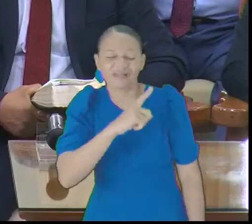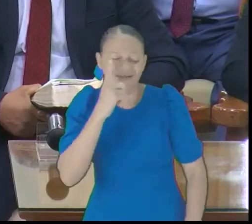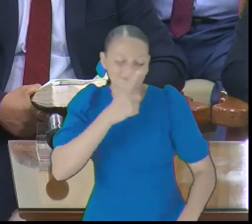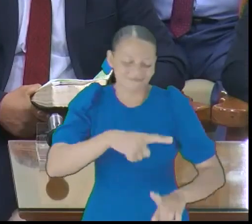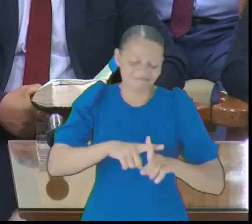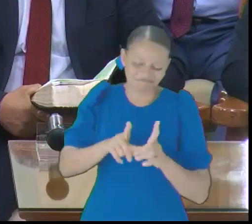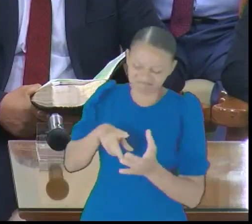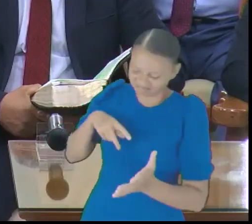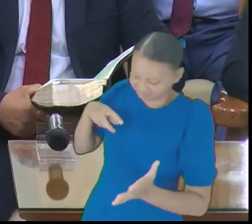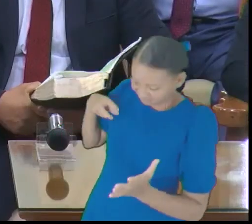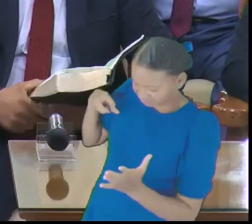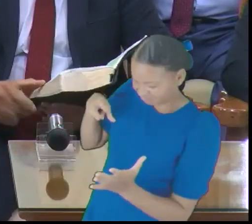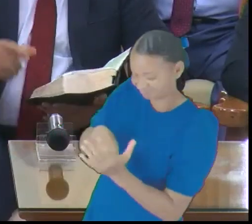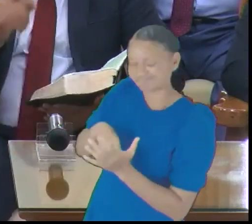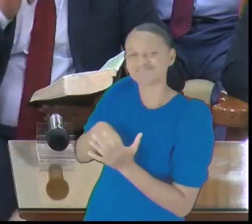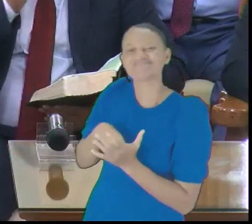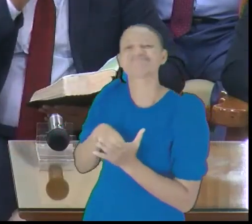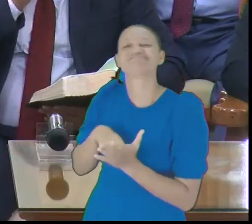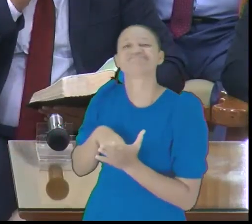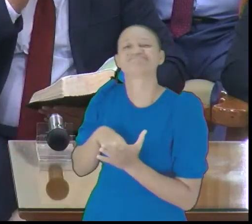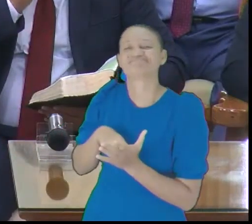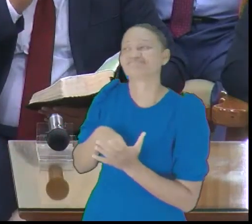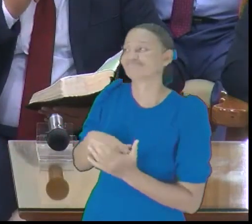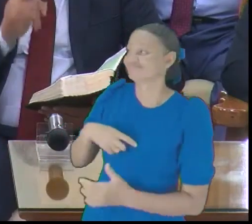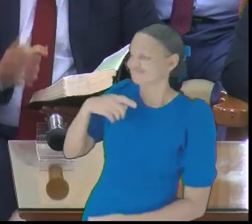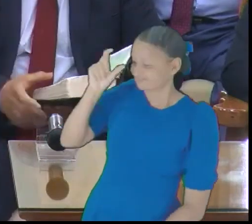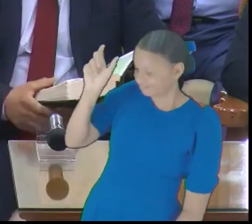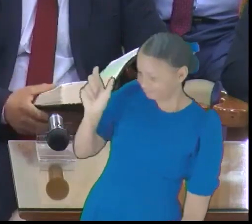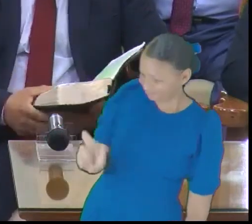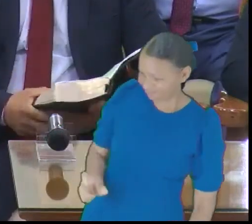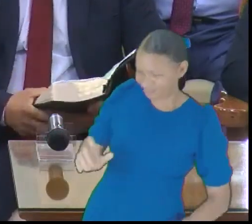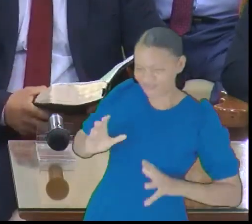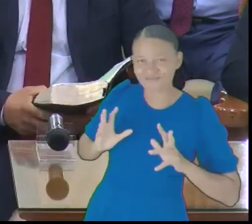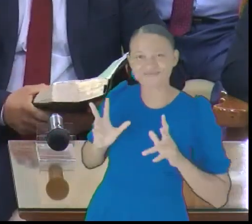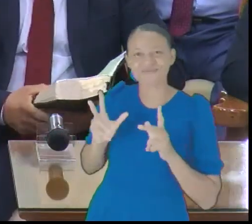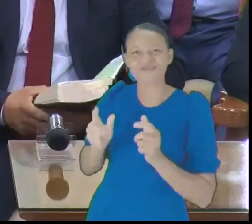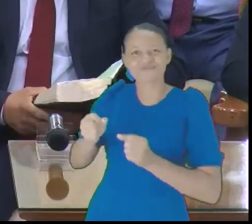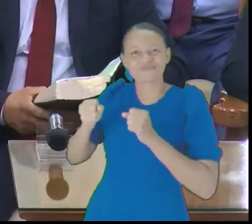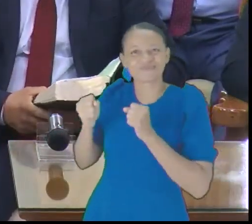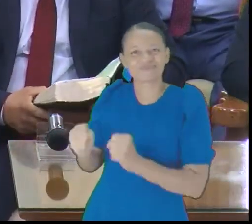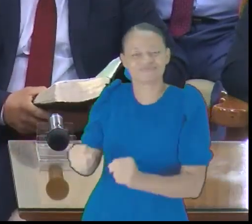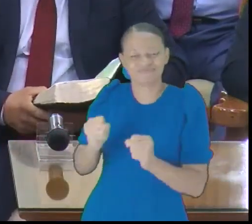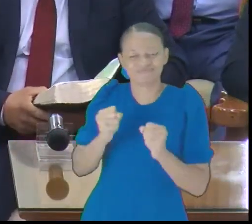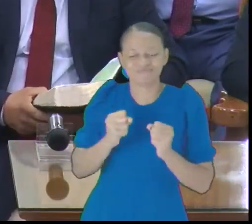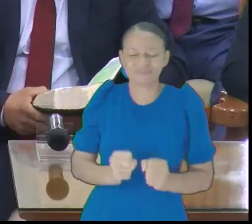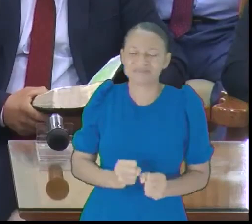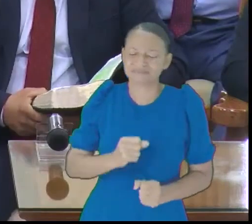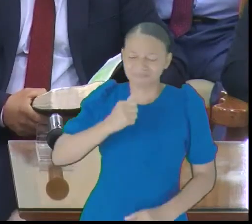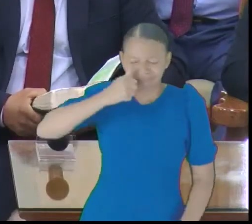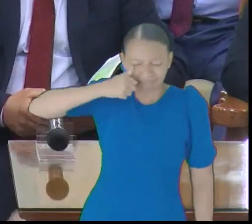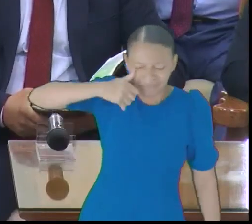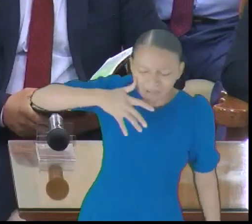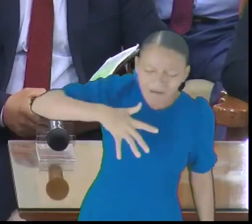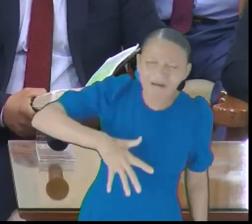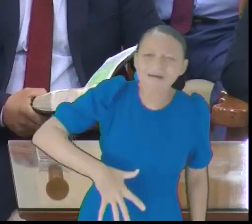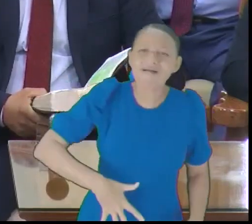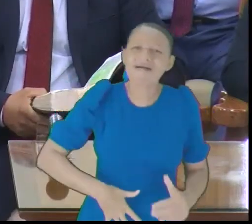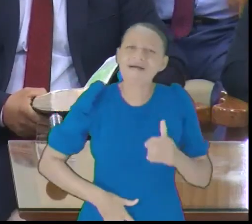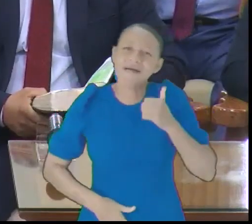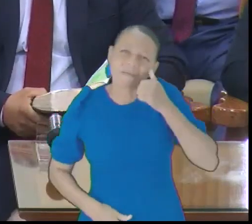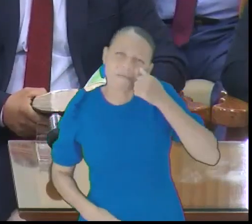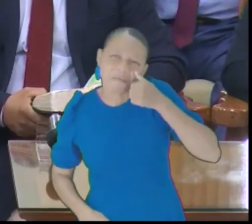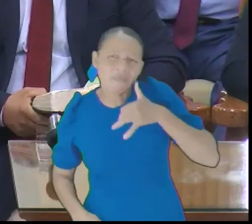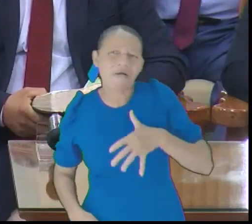os joelhos na presença do Todo-Poderoso, as lágrimas descendo pelo